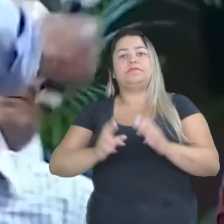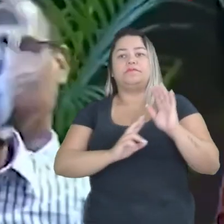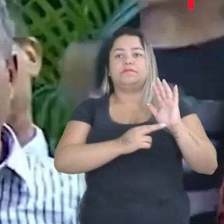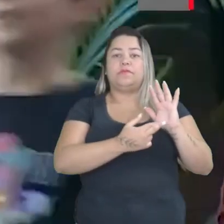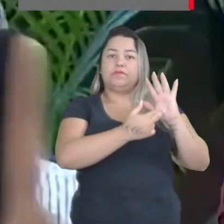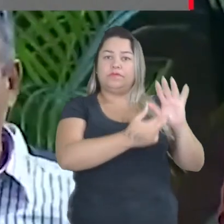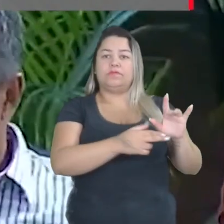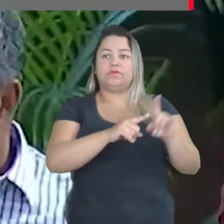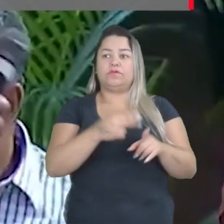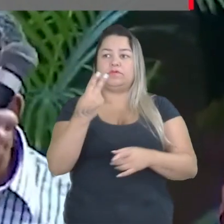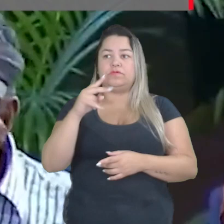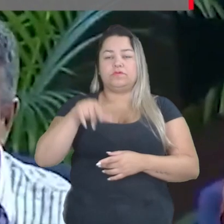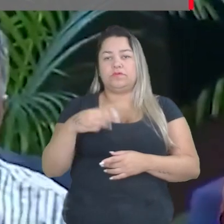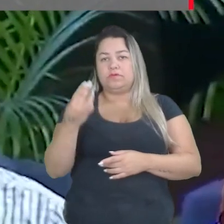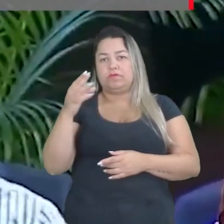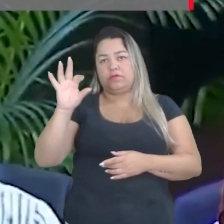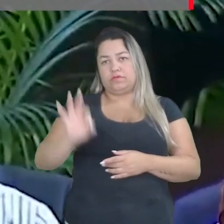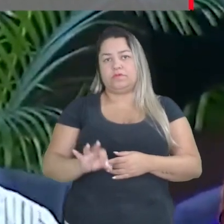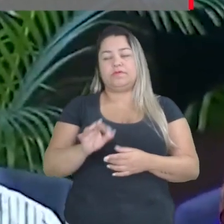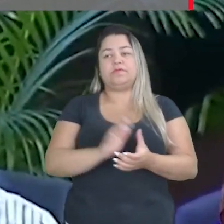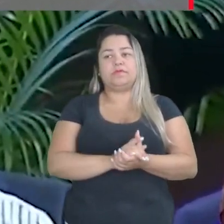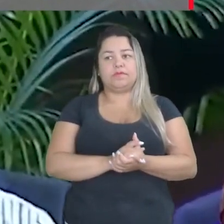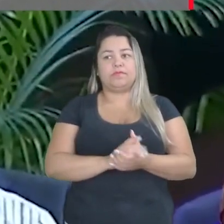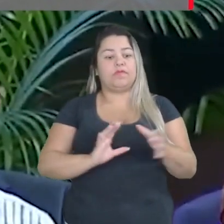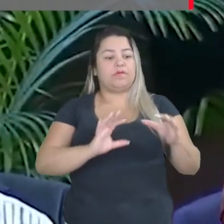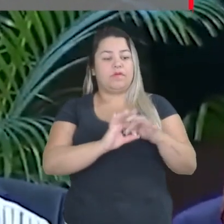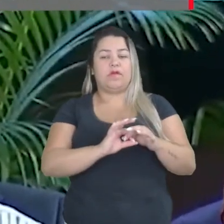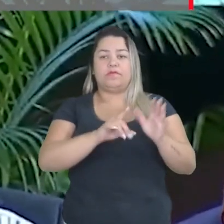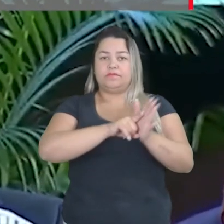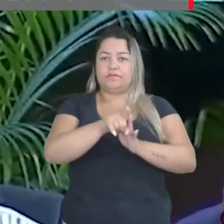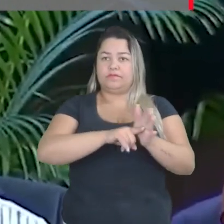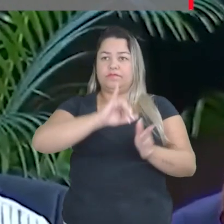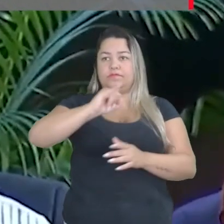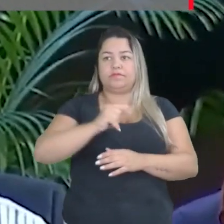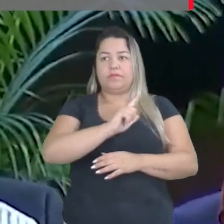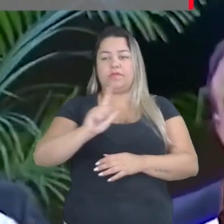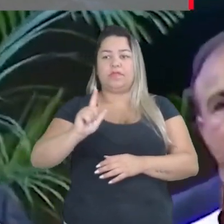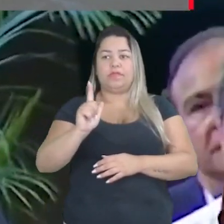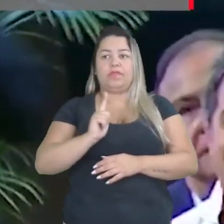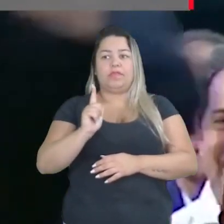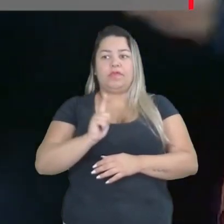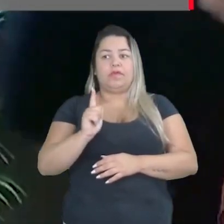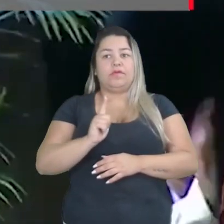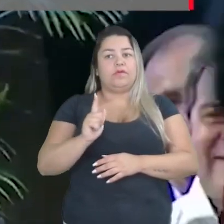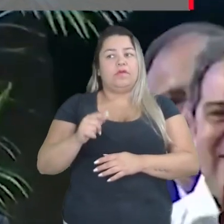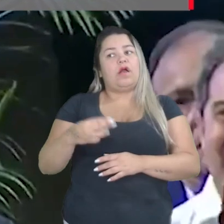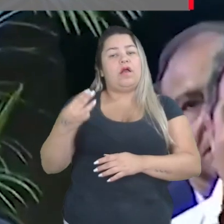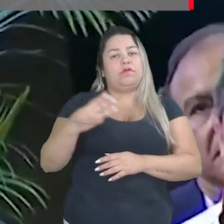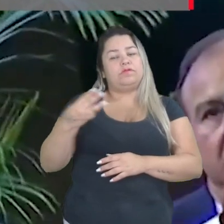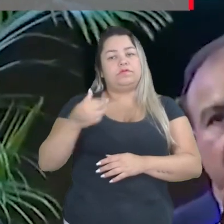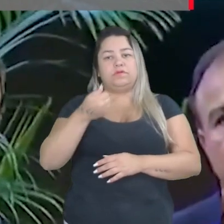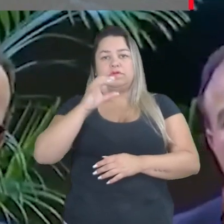representam um aumento de 2,3 pontos percentuais em relação à pesquisa de junho, quando ele estava na terceira